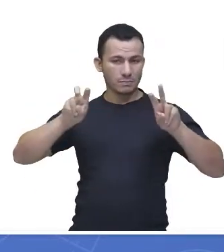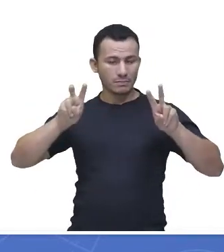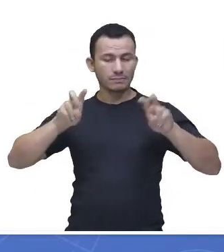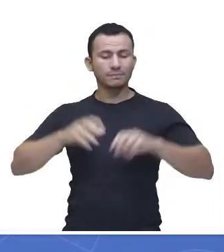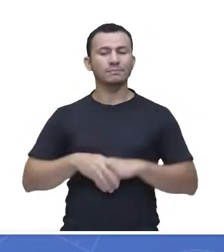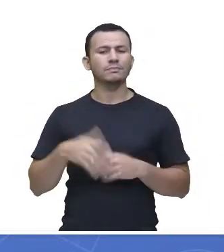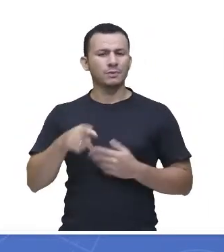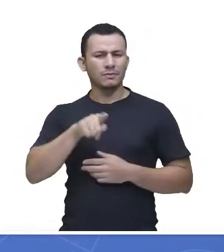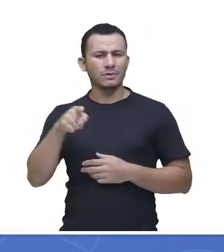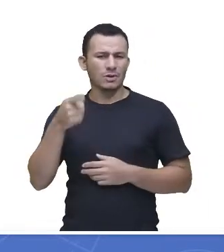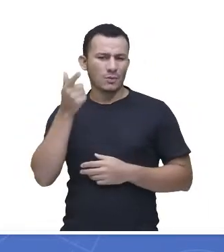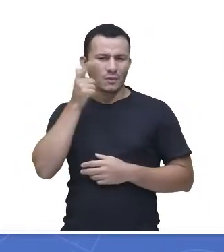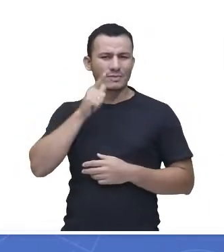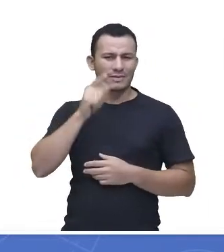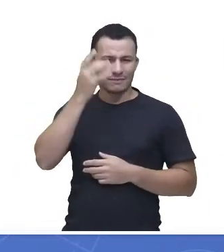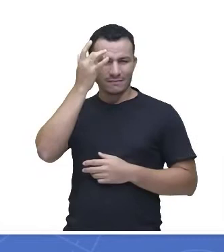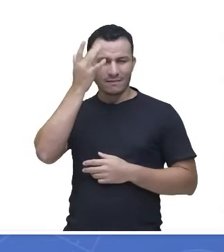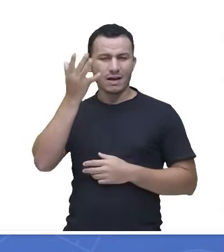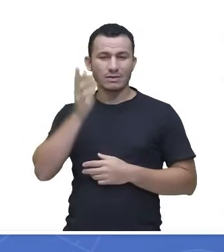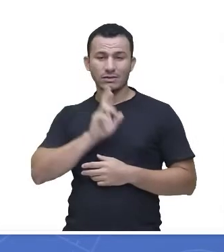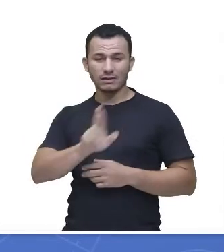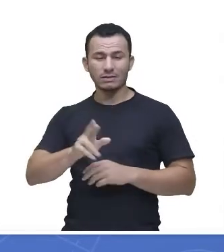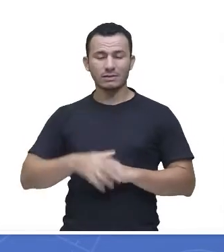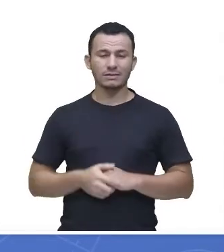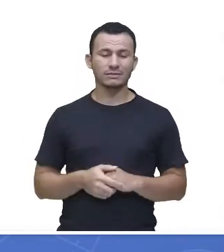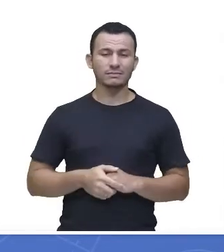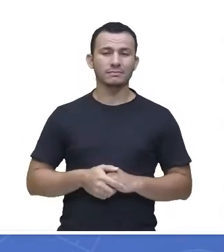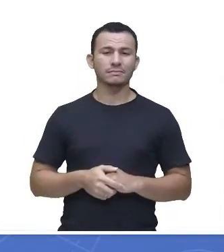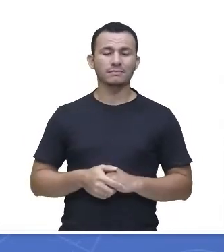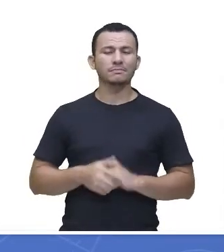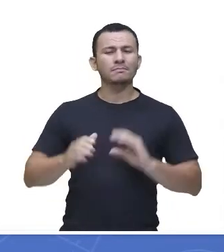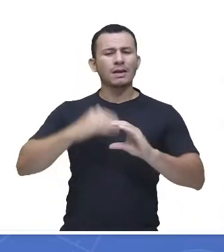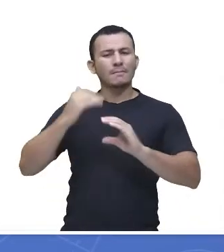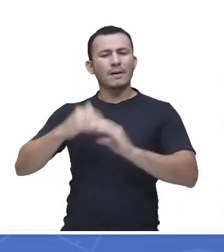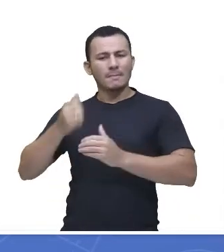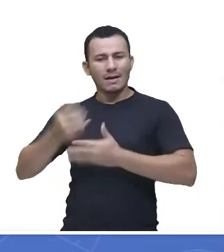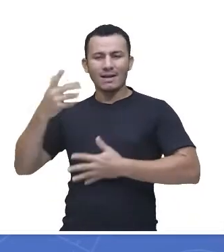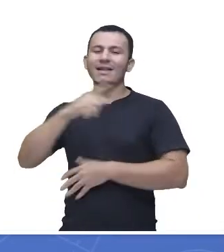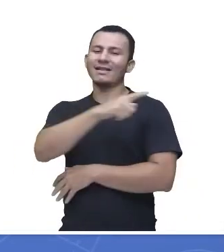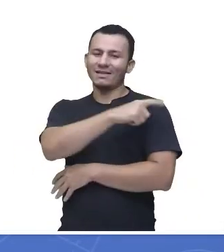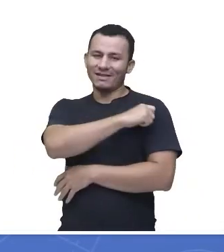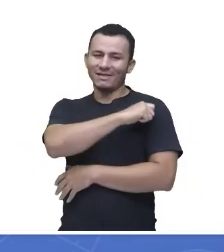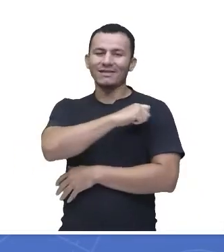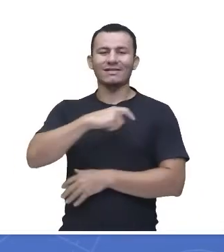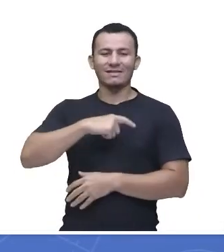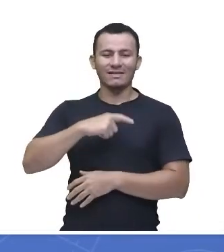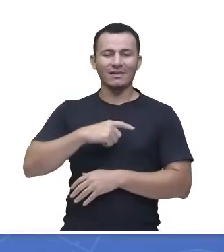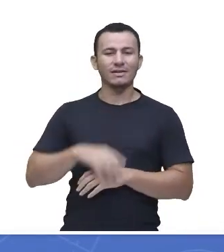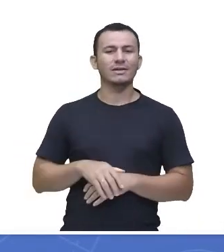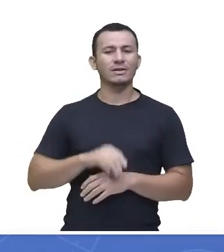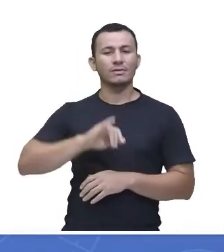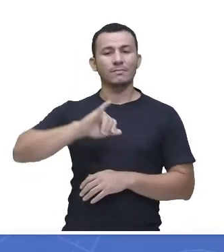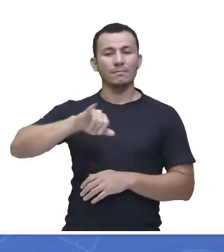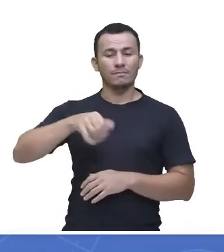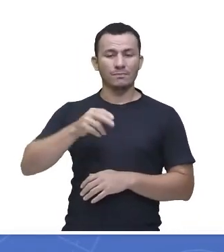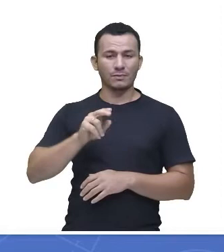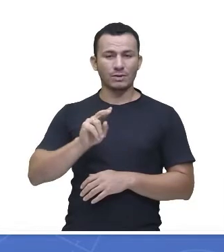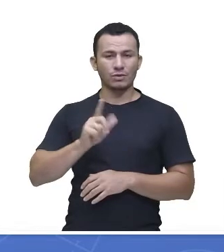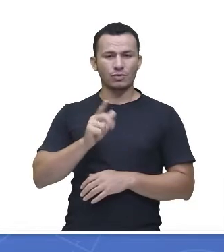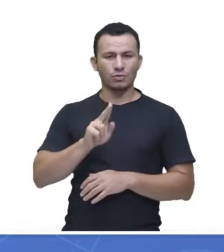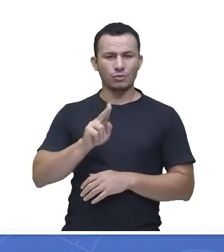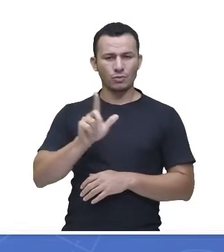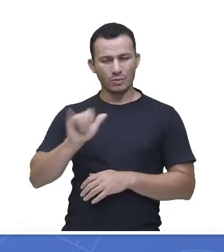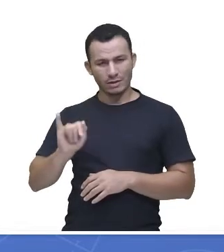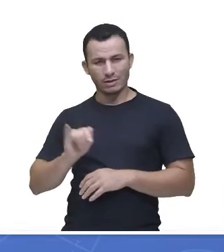questão com muita facilidade. Vamos registrar então a participação dos nossos queridos. A Julie está